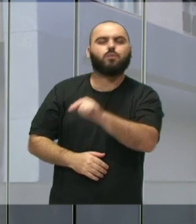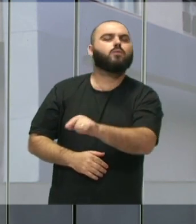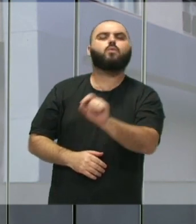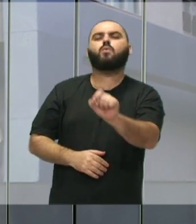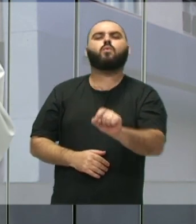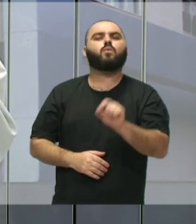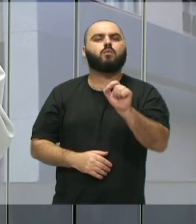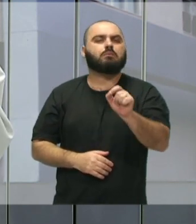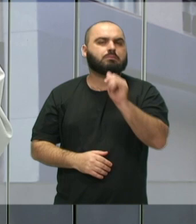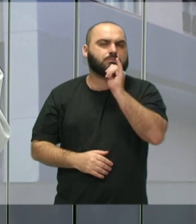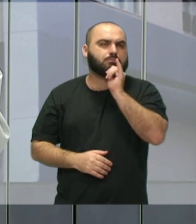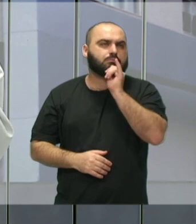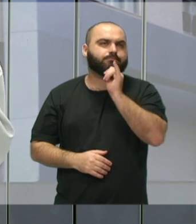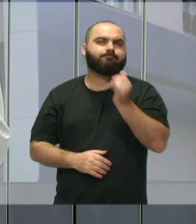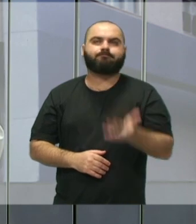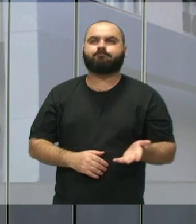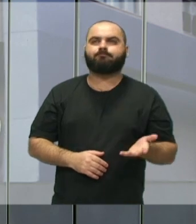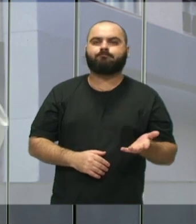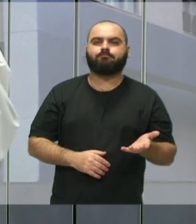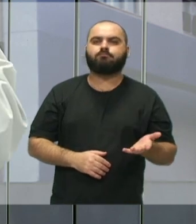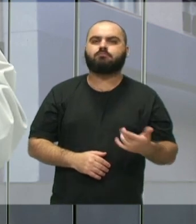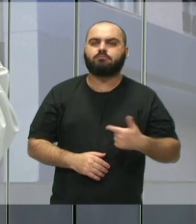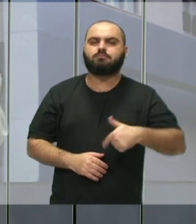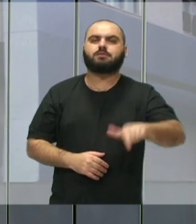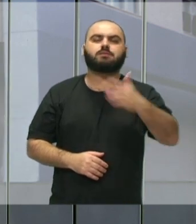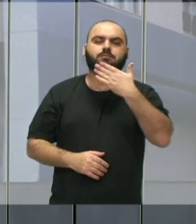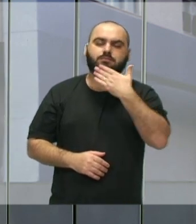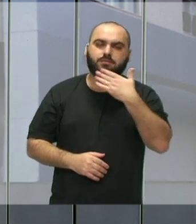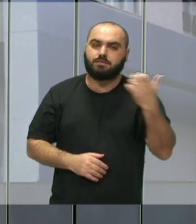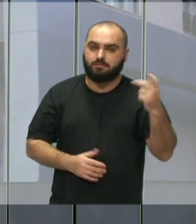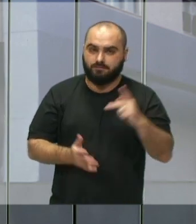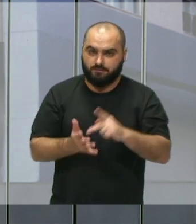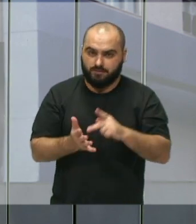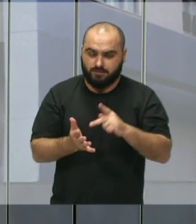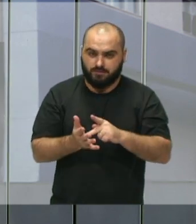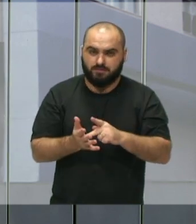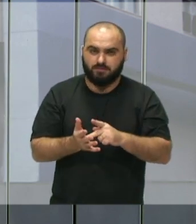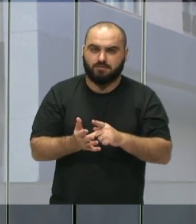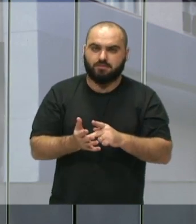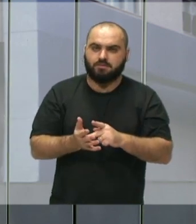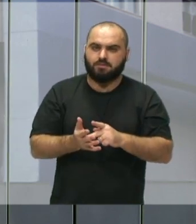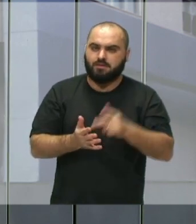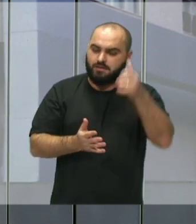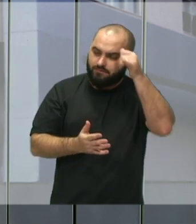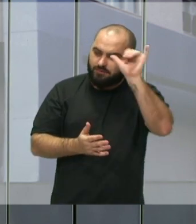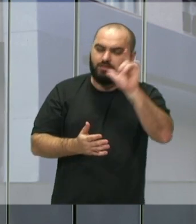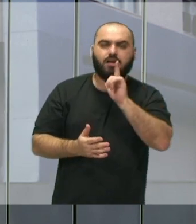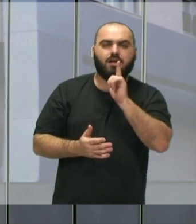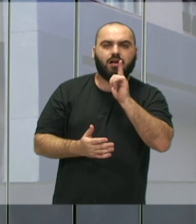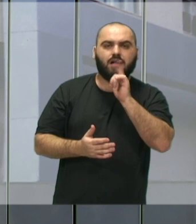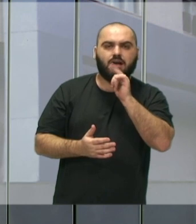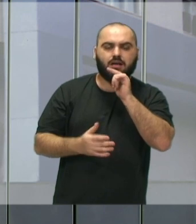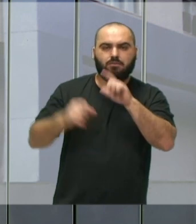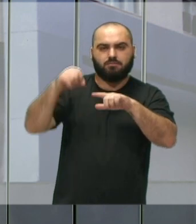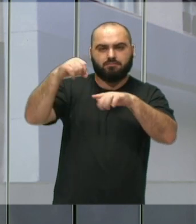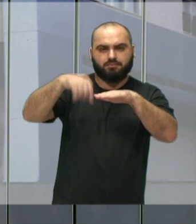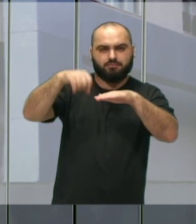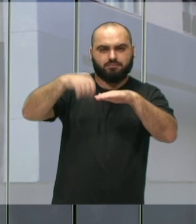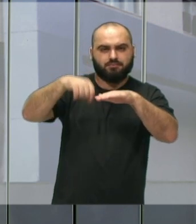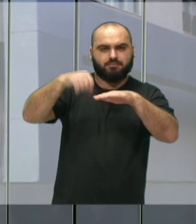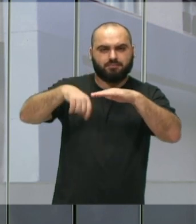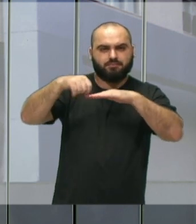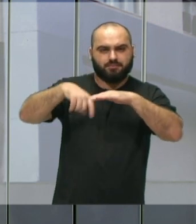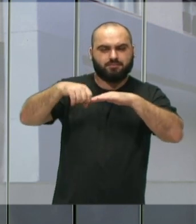em termos assim do que vai melhorar, né, no sentido de não derramar esse resíduo na via,